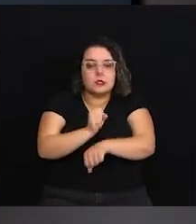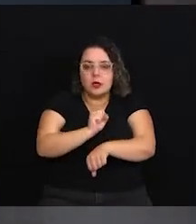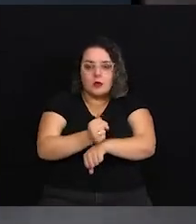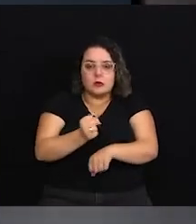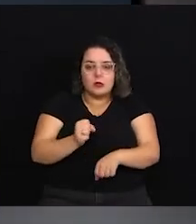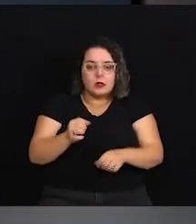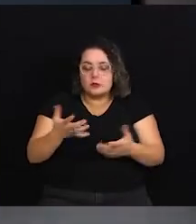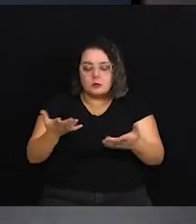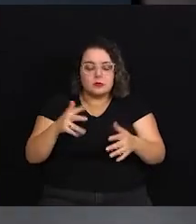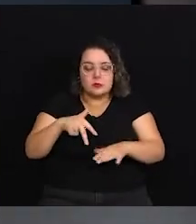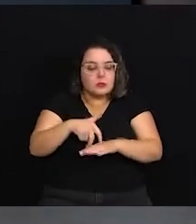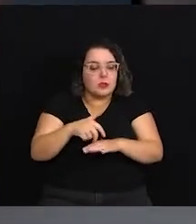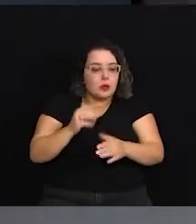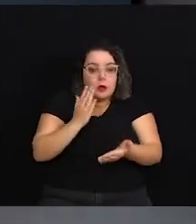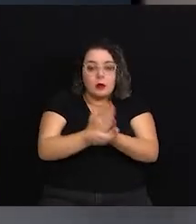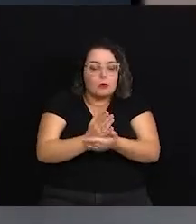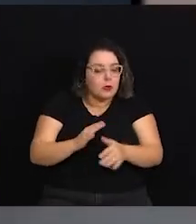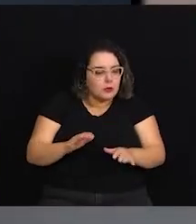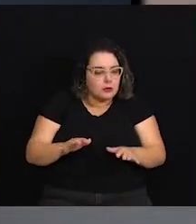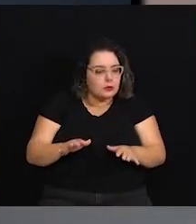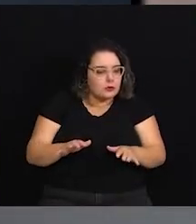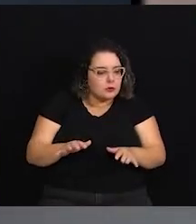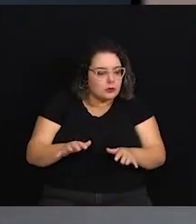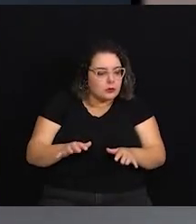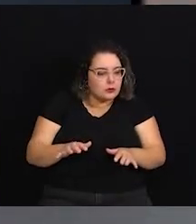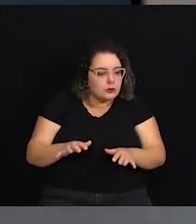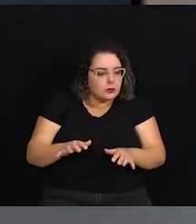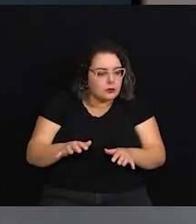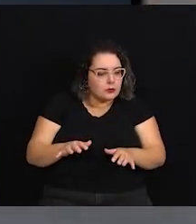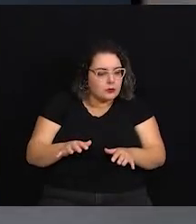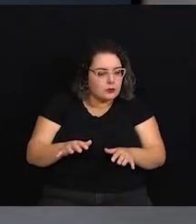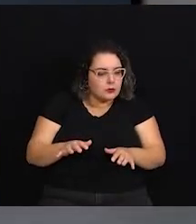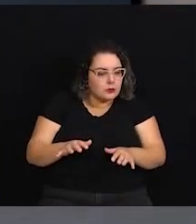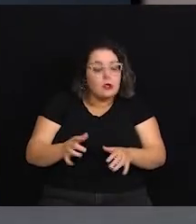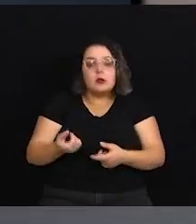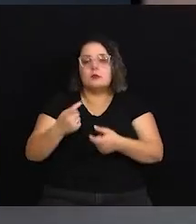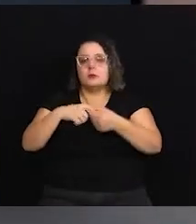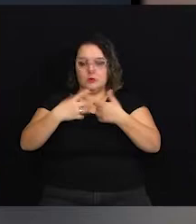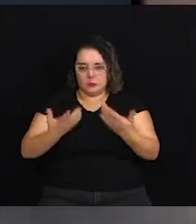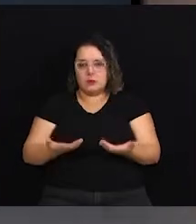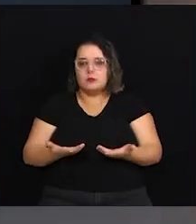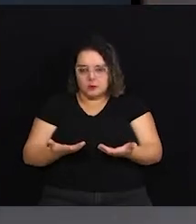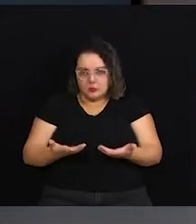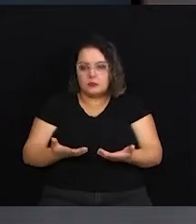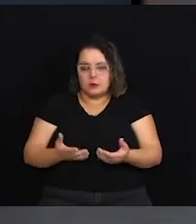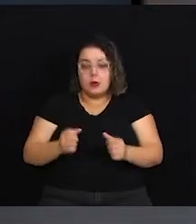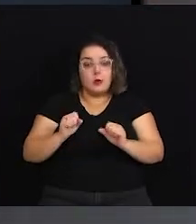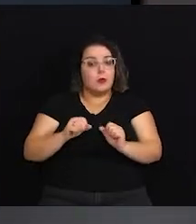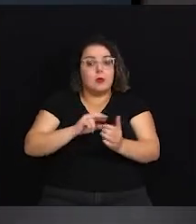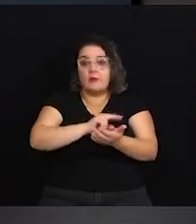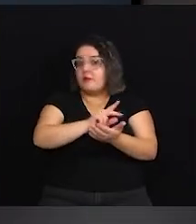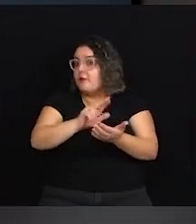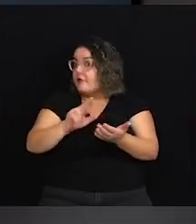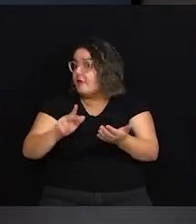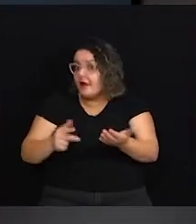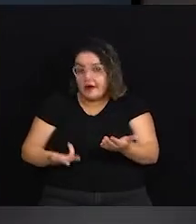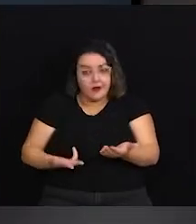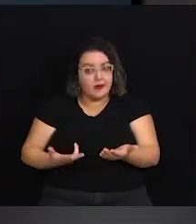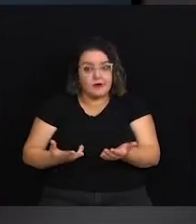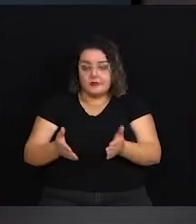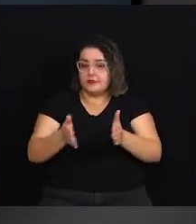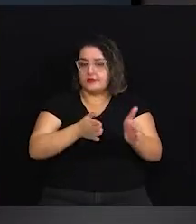ar para de fazer o quê Tá fazer depois volta fazer o que tá fazendo ela pode ter dezenas centenas